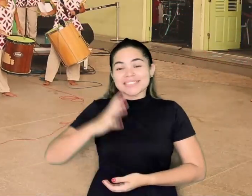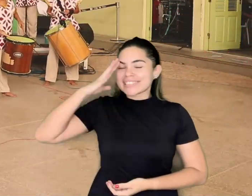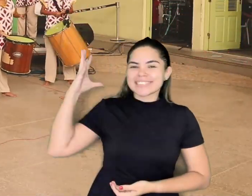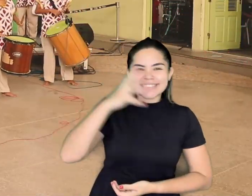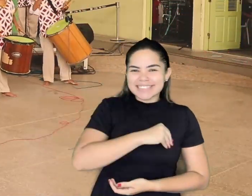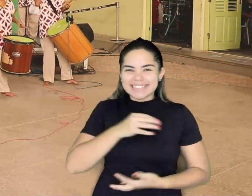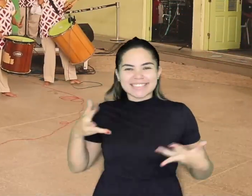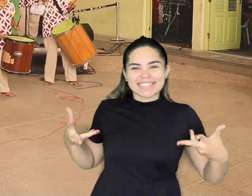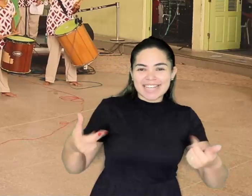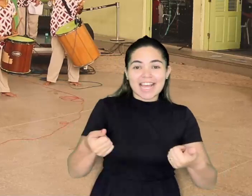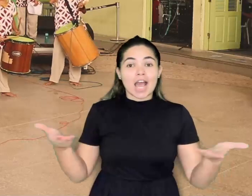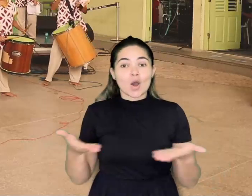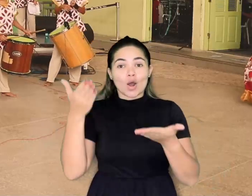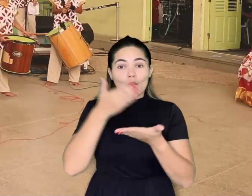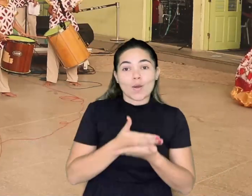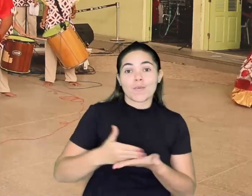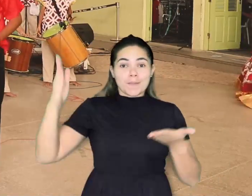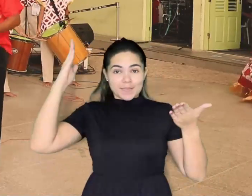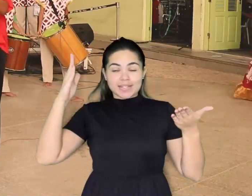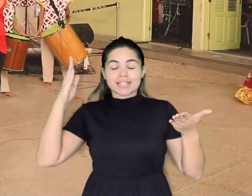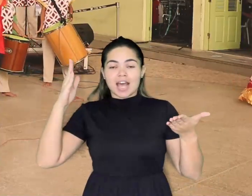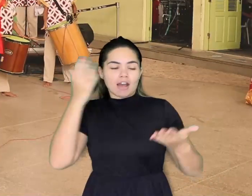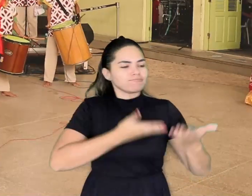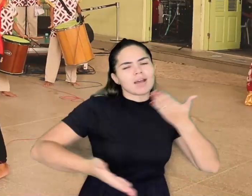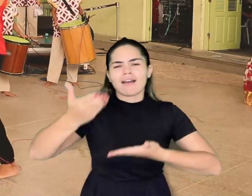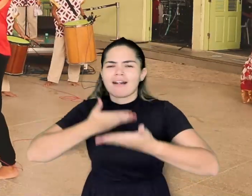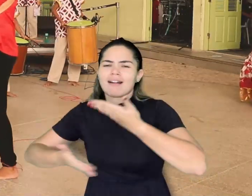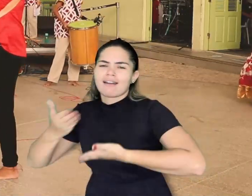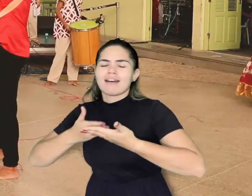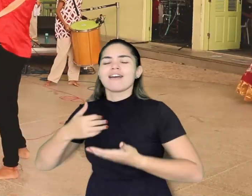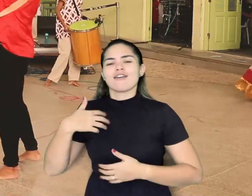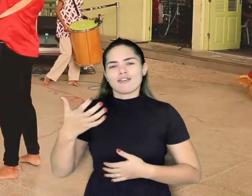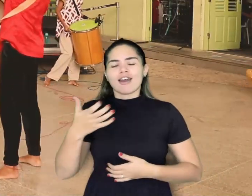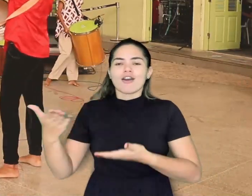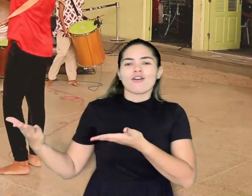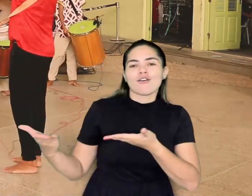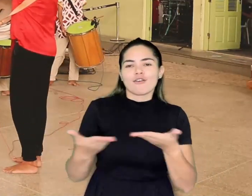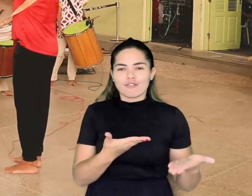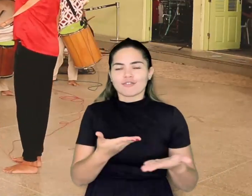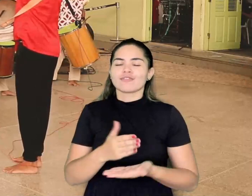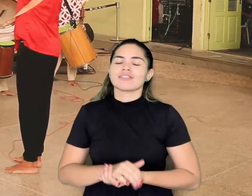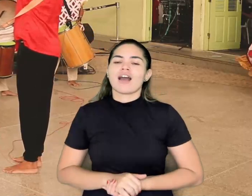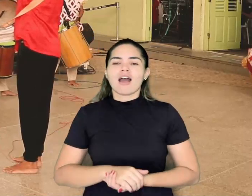Que beleza, que beleza, que beleza. E para começar esse show, essa festividade, né? Queria convidar aqui